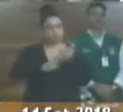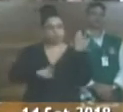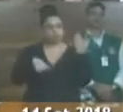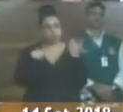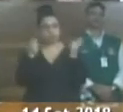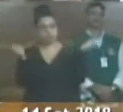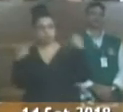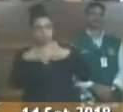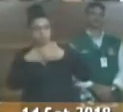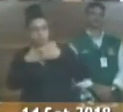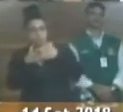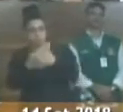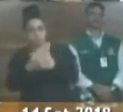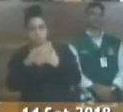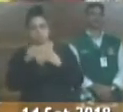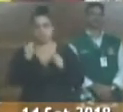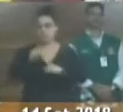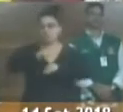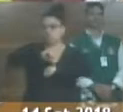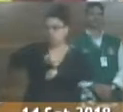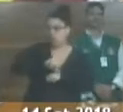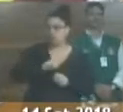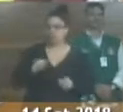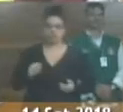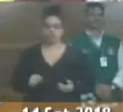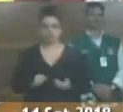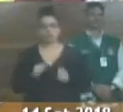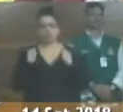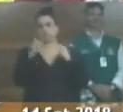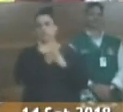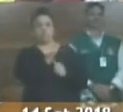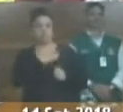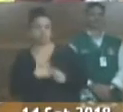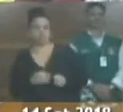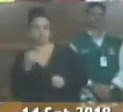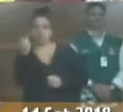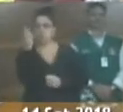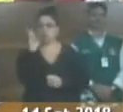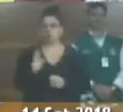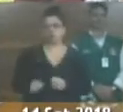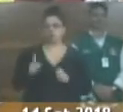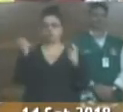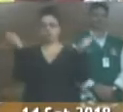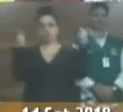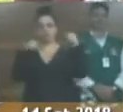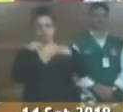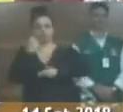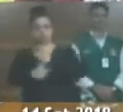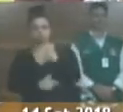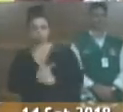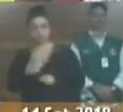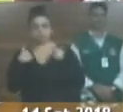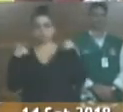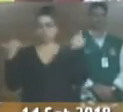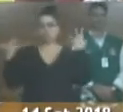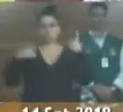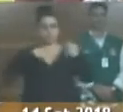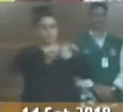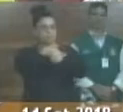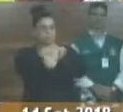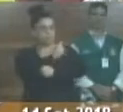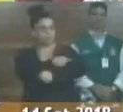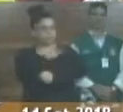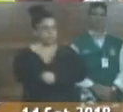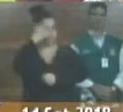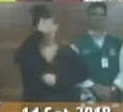ter barco, nós podemos ter relógio, nós podemos ter cordão de ouro, nós podemos trabalhar minha mão. Nós somos